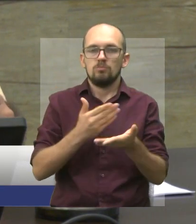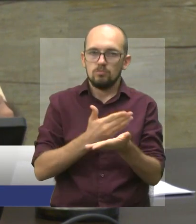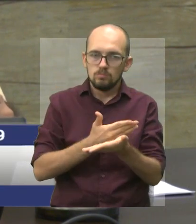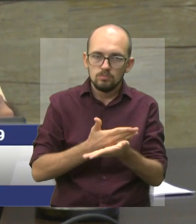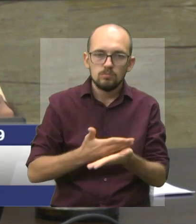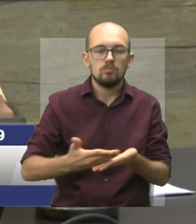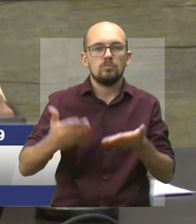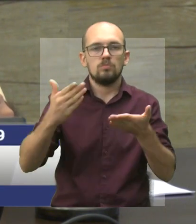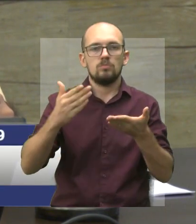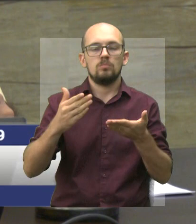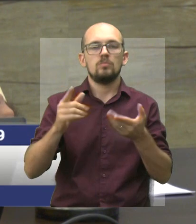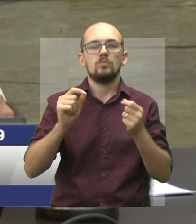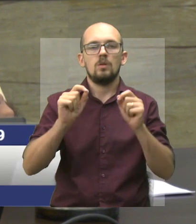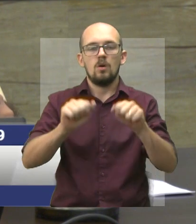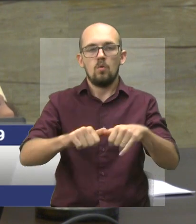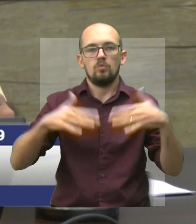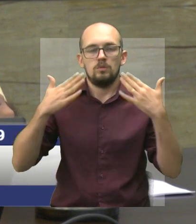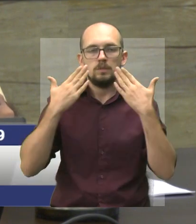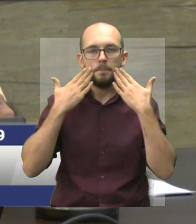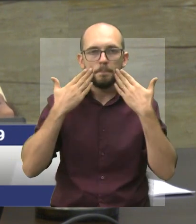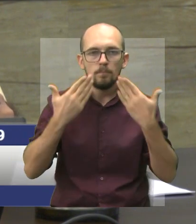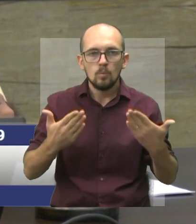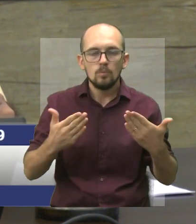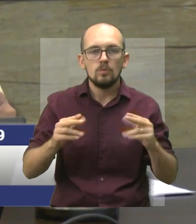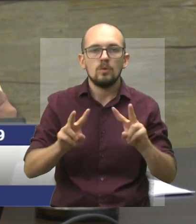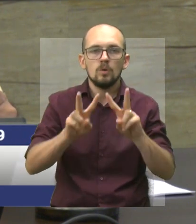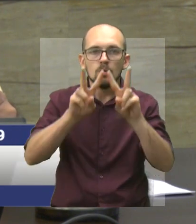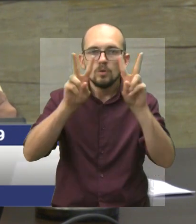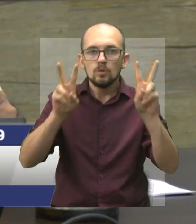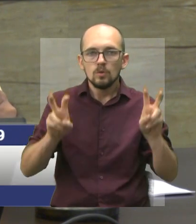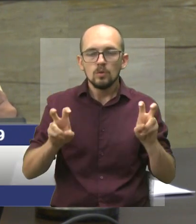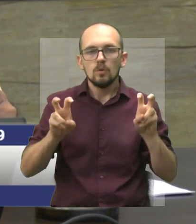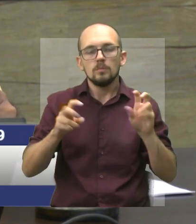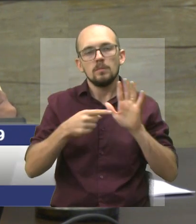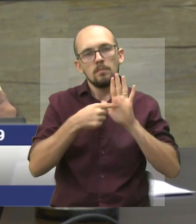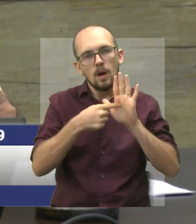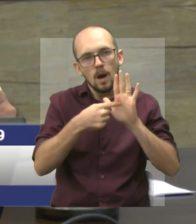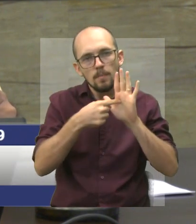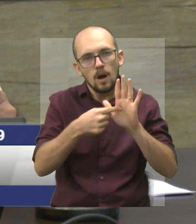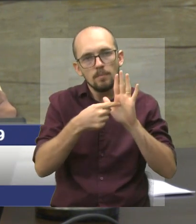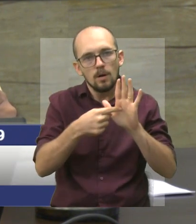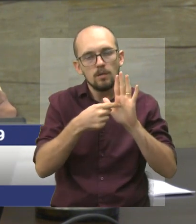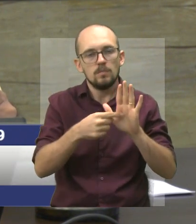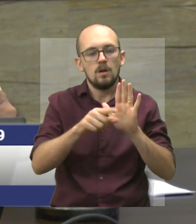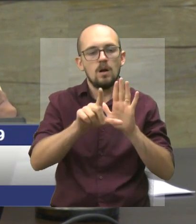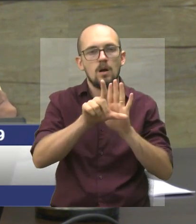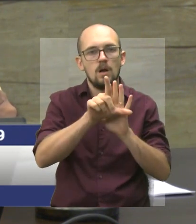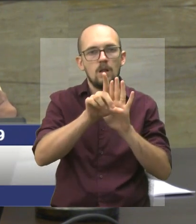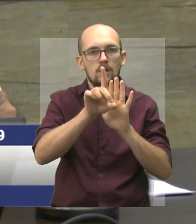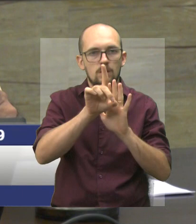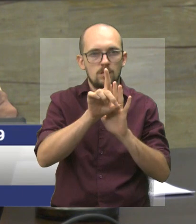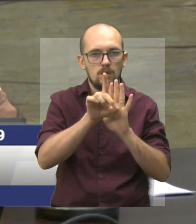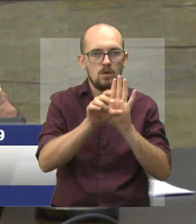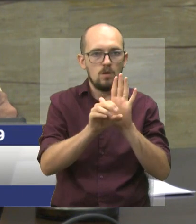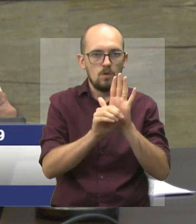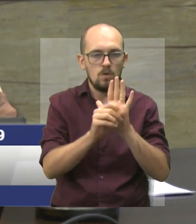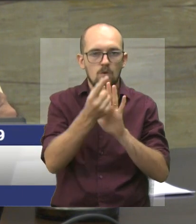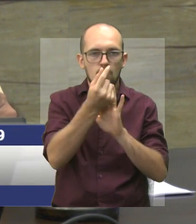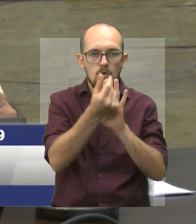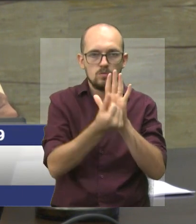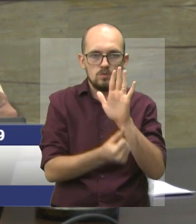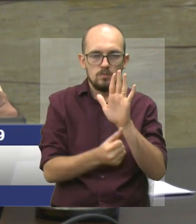início à audiência pública referente à apresentação da Lei de Diretrizes Orçamentárias